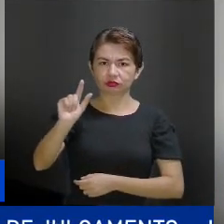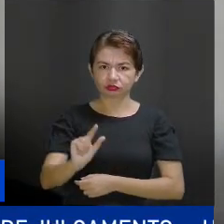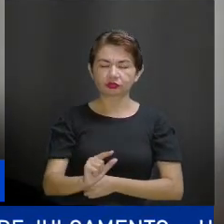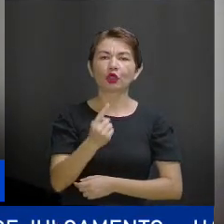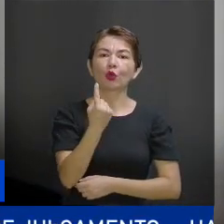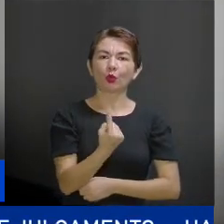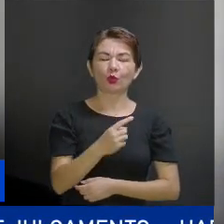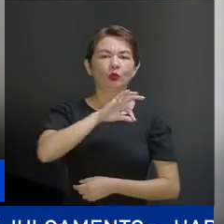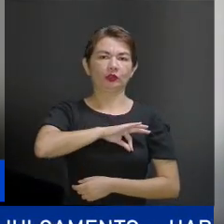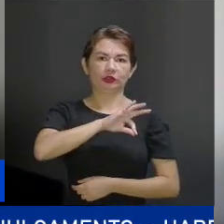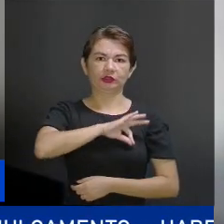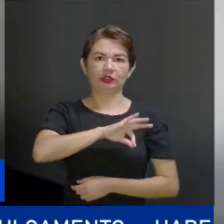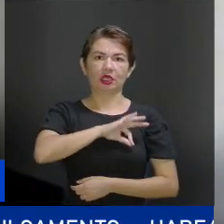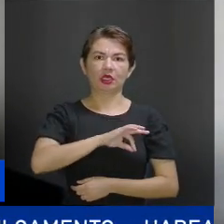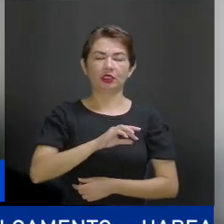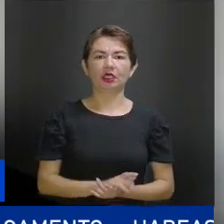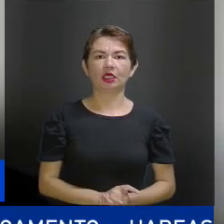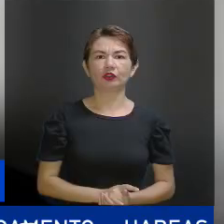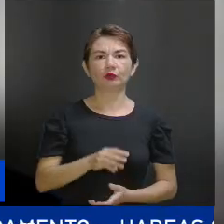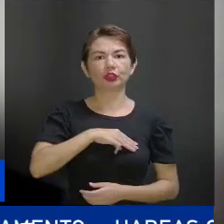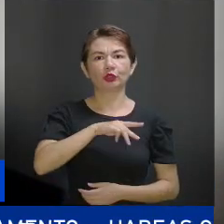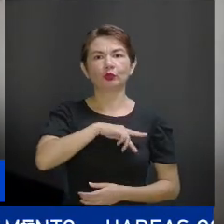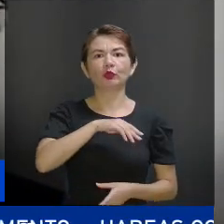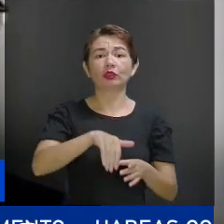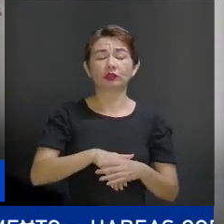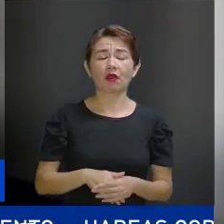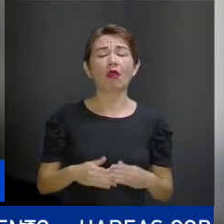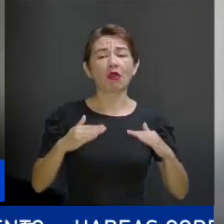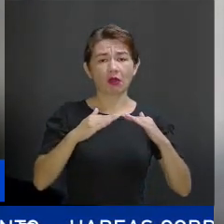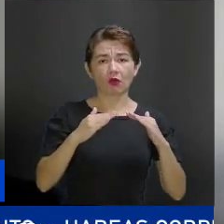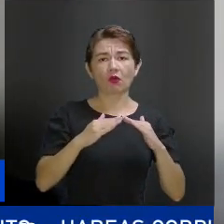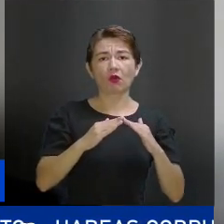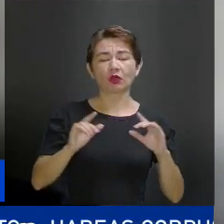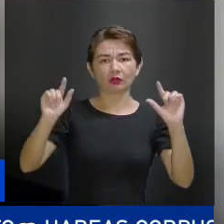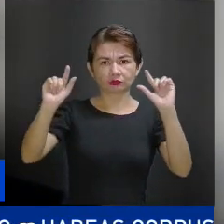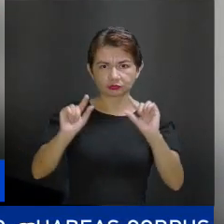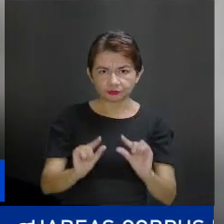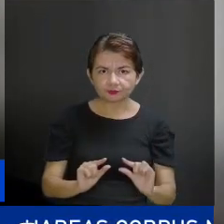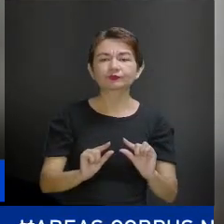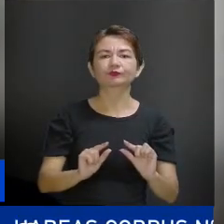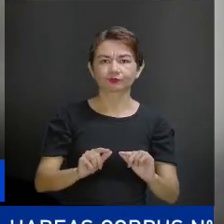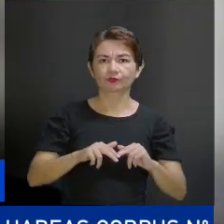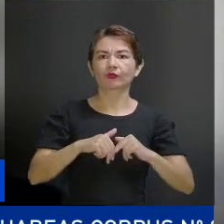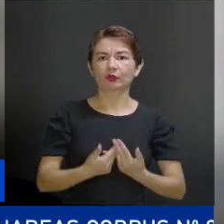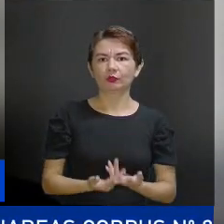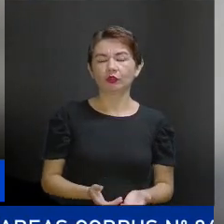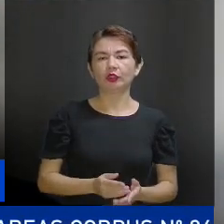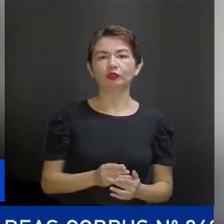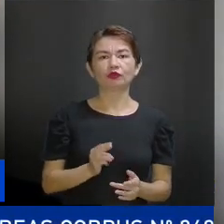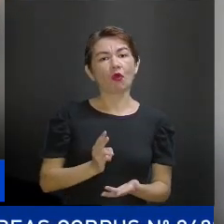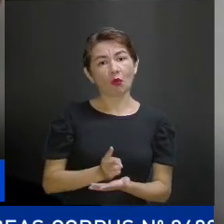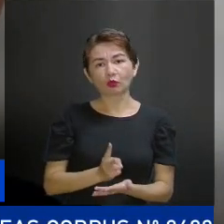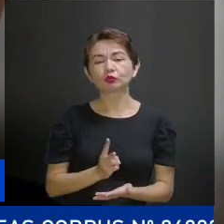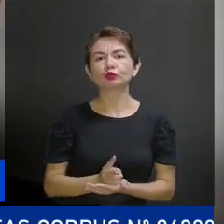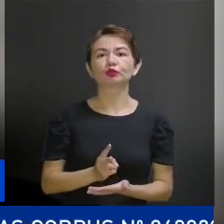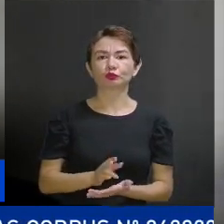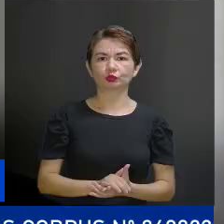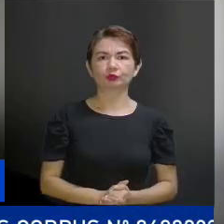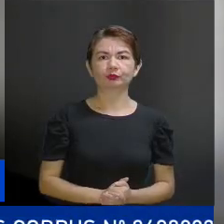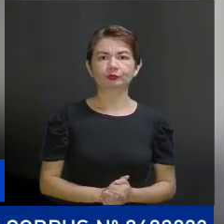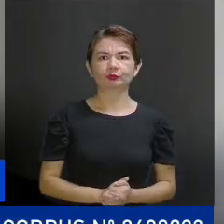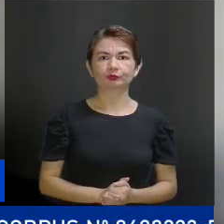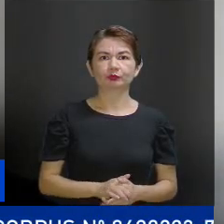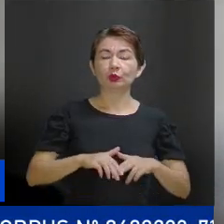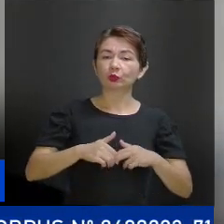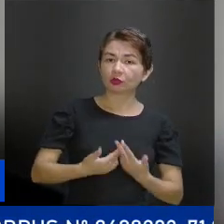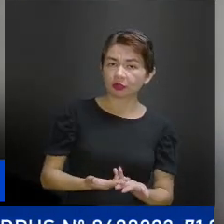Ministério Público Eleitoral concordou com a redução, apresentou parecer pela manutenção, e essa é